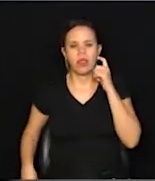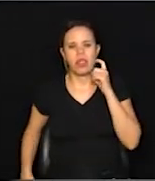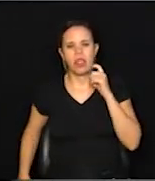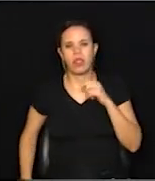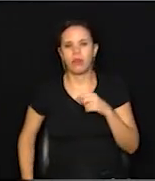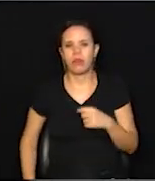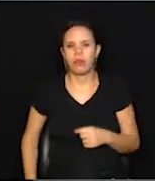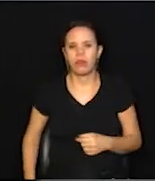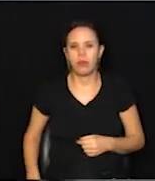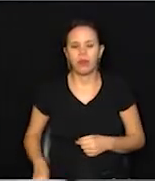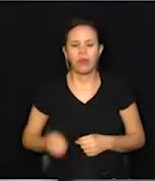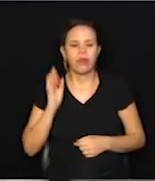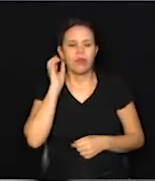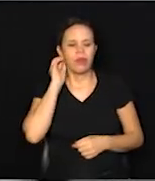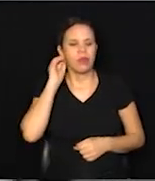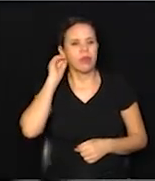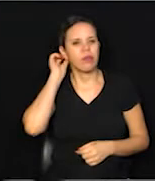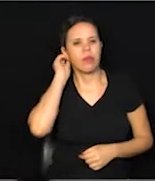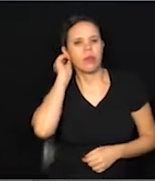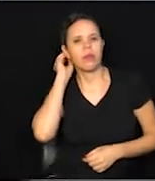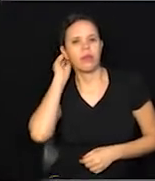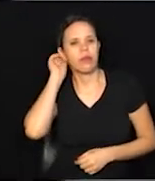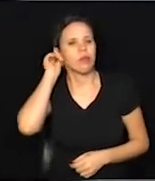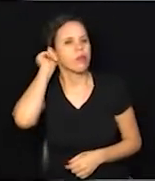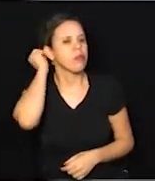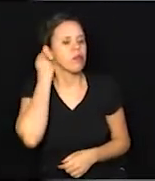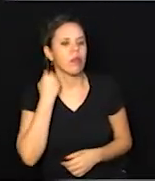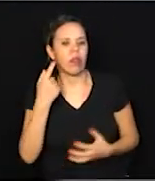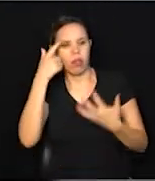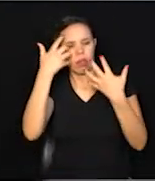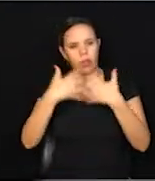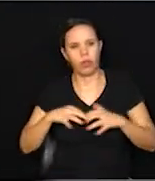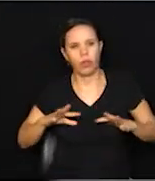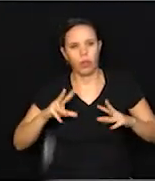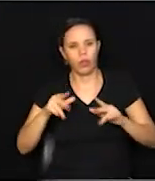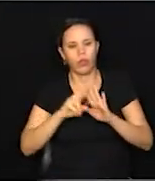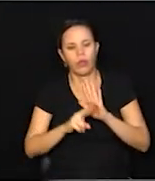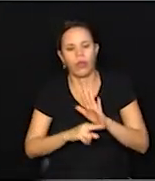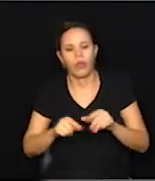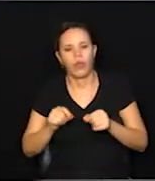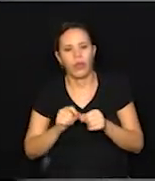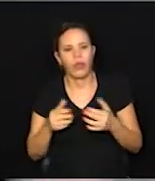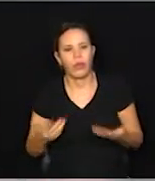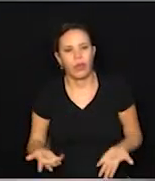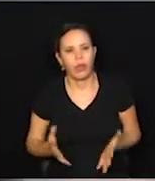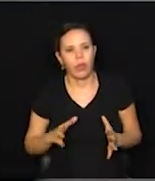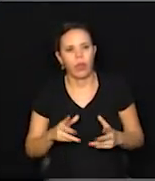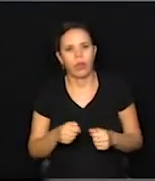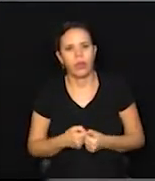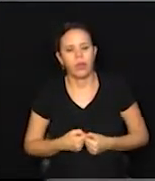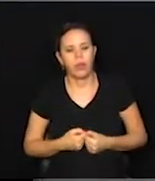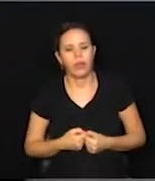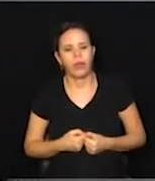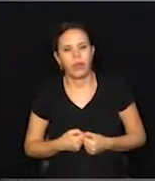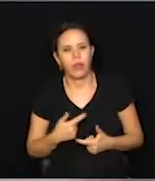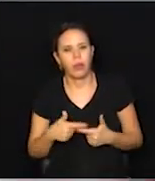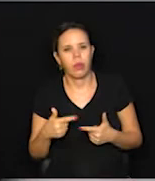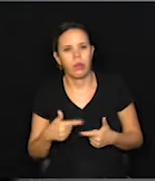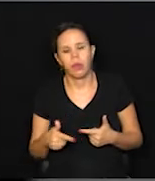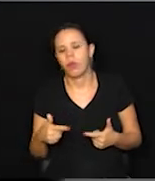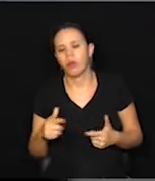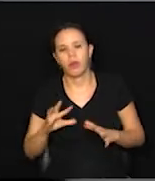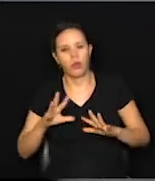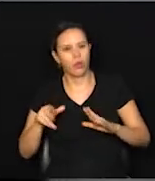o seguinte: isso é reflexo de todas as medidas que foram tomadas, com os percalços que essas medidas